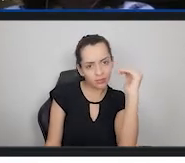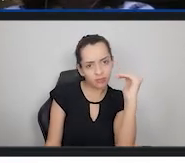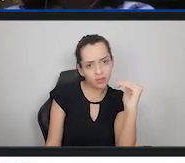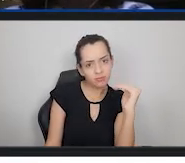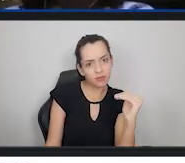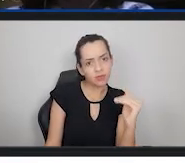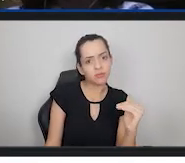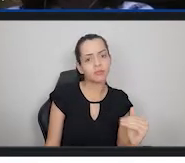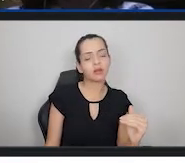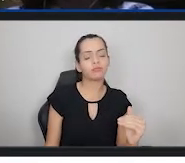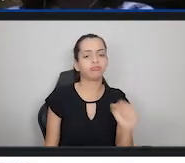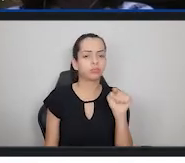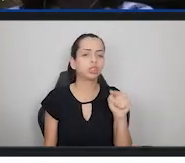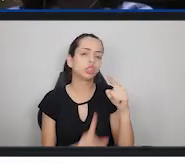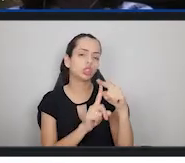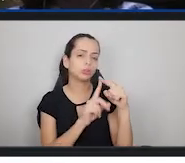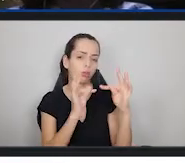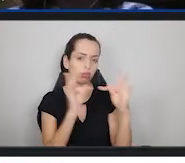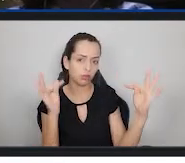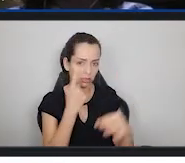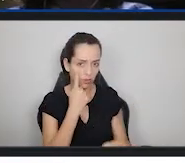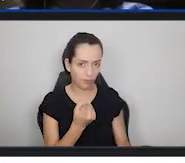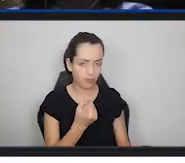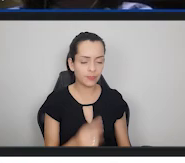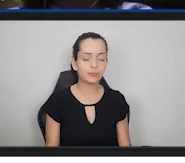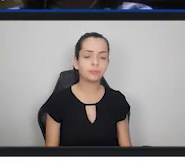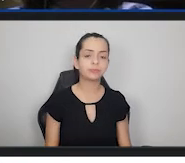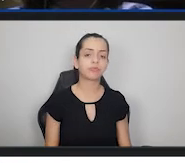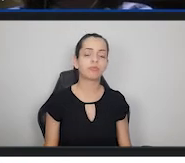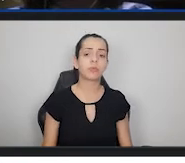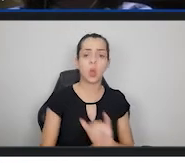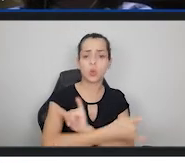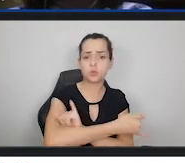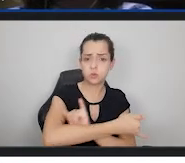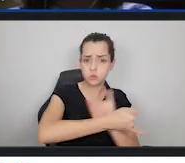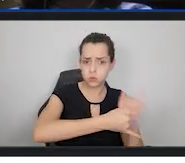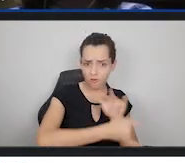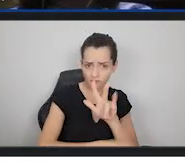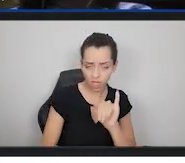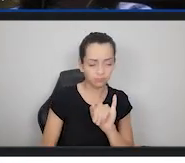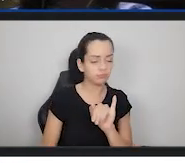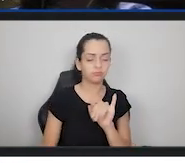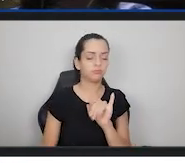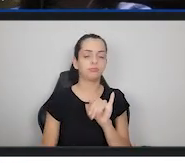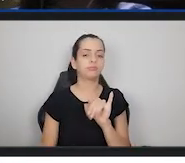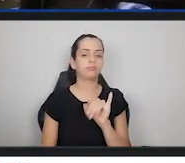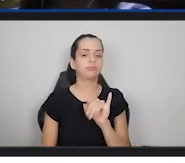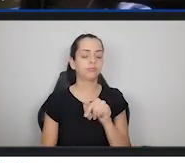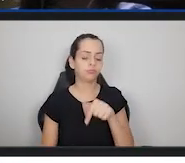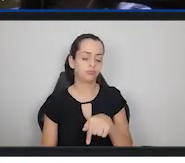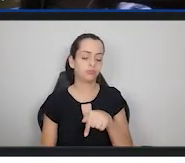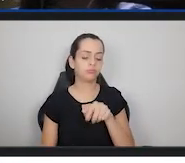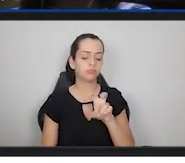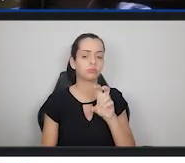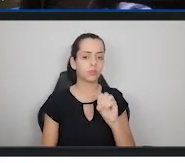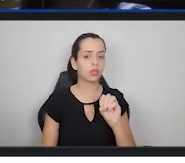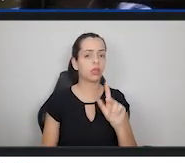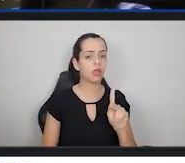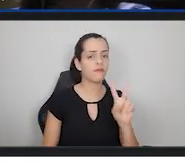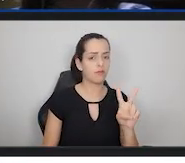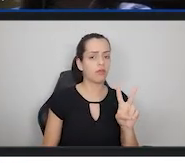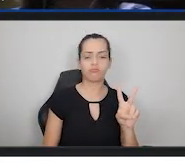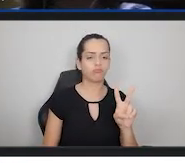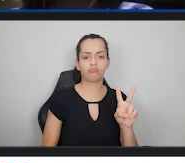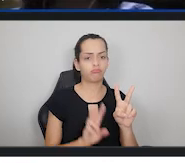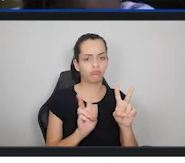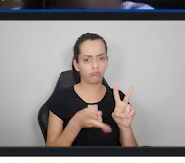Basicamente, a gente vai ter expansão onde? Né? 500 kV, 440, 345 e 230. Nós estamos vendo aqui, a